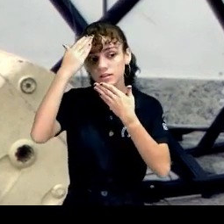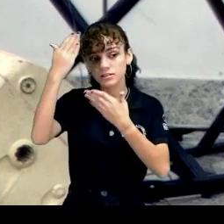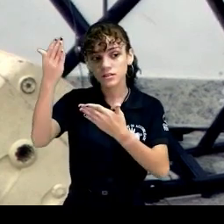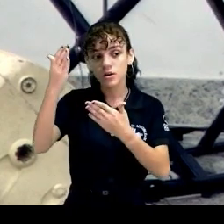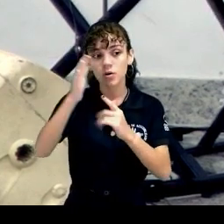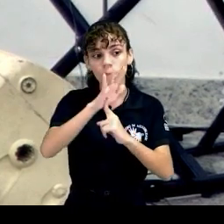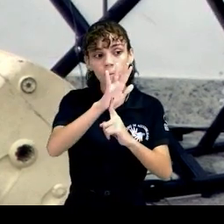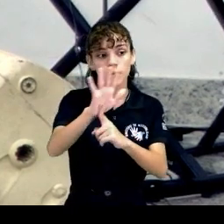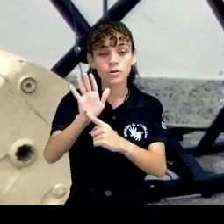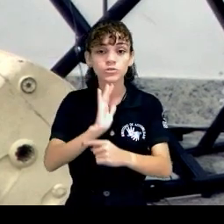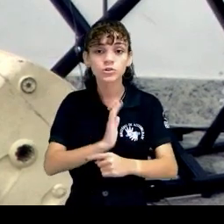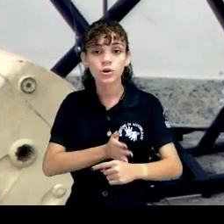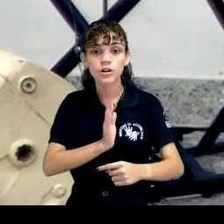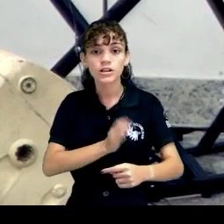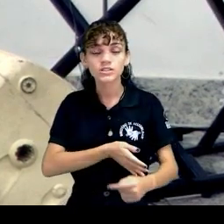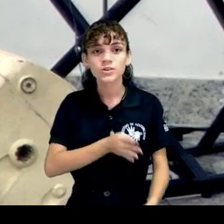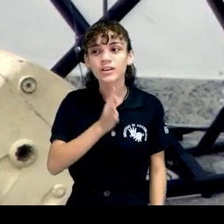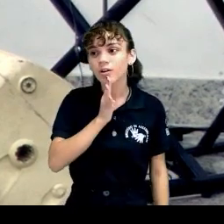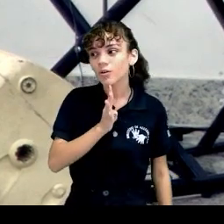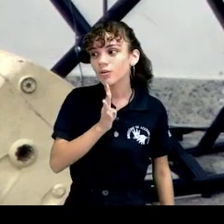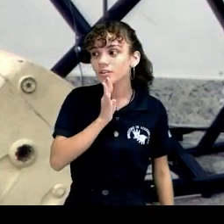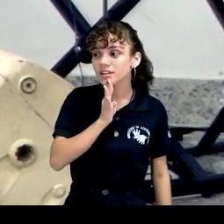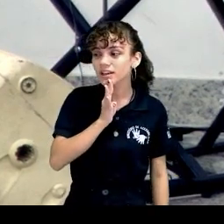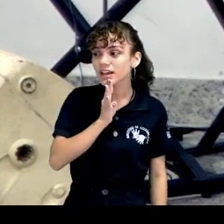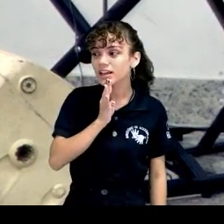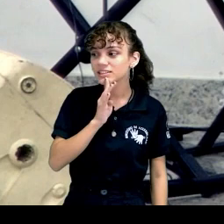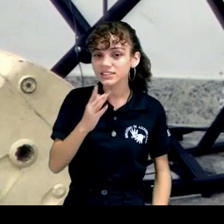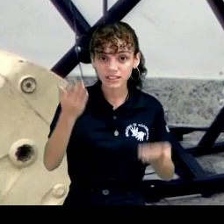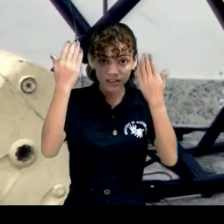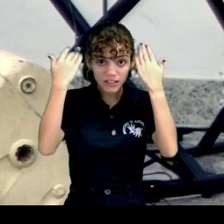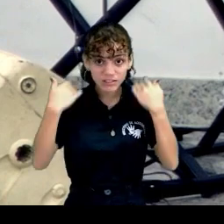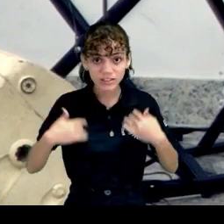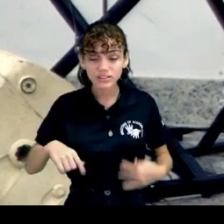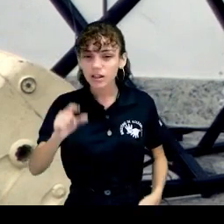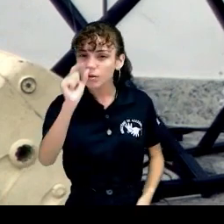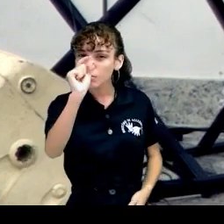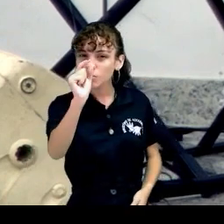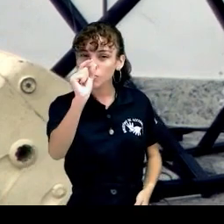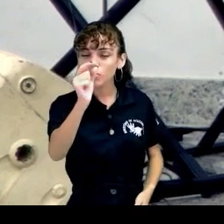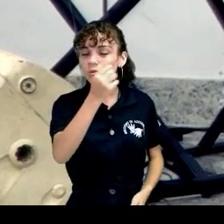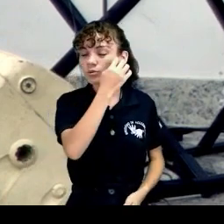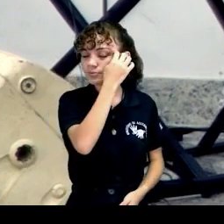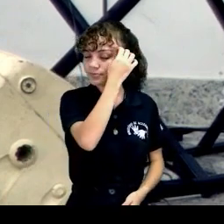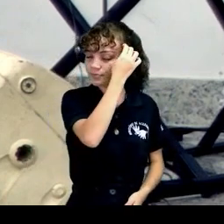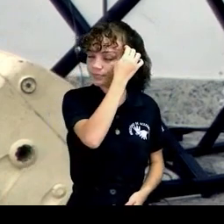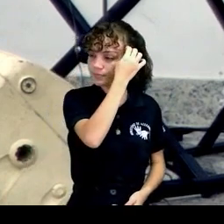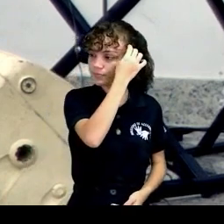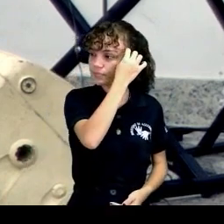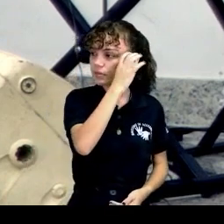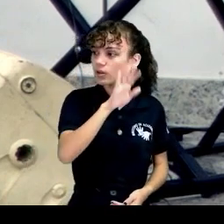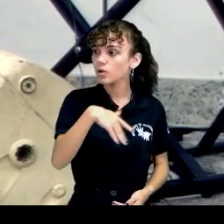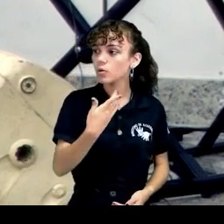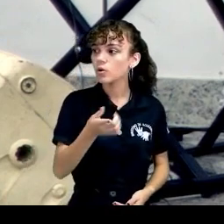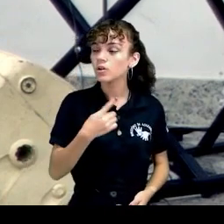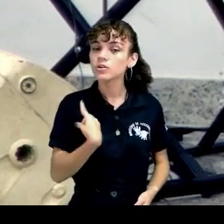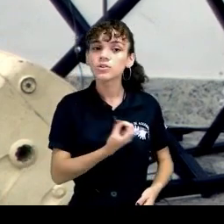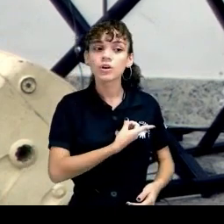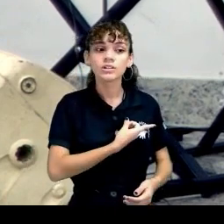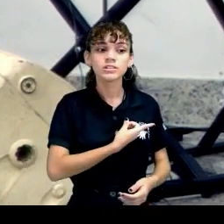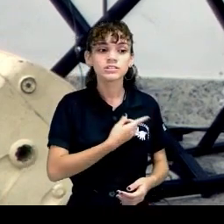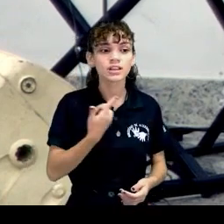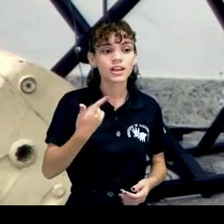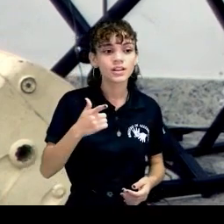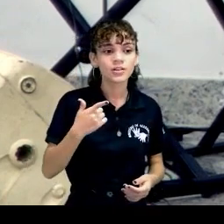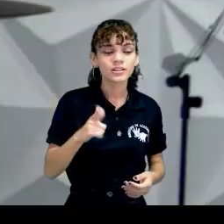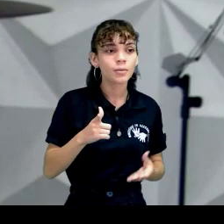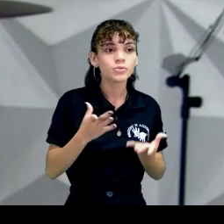Quanto mais a gente se esvazia de nós mesmos, mais a gente tem condição de reconhecer quem Deus é e aquilo que Ele tem feito, e a